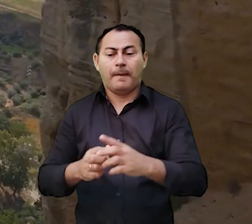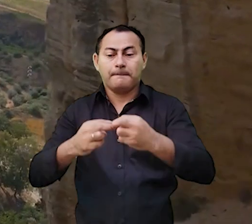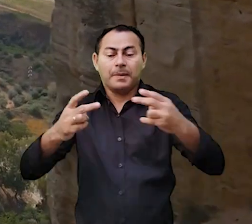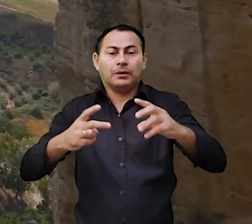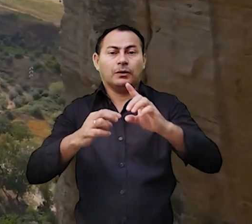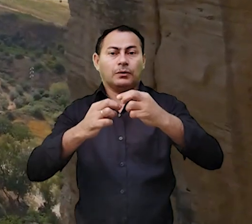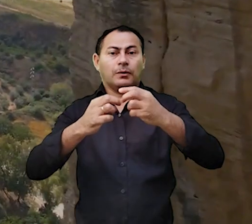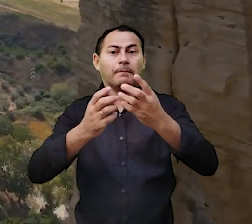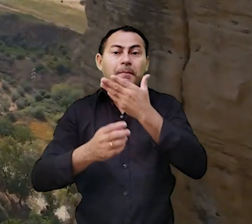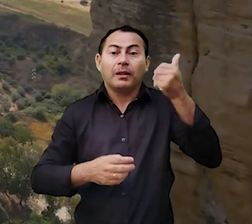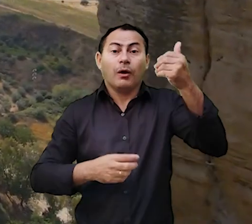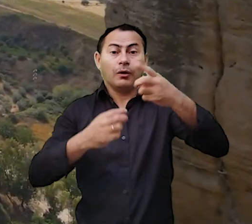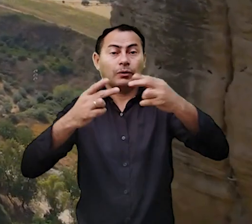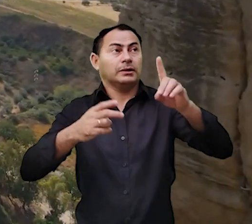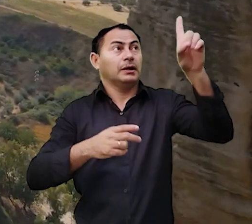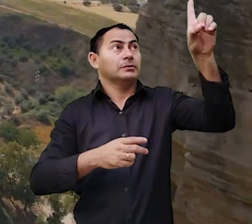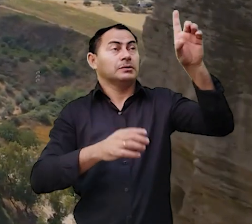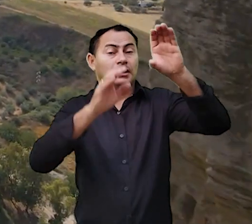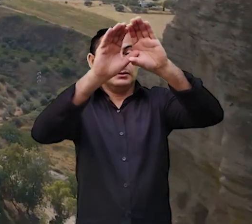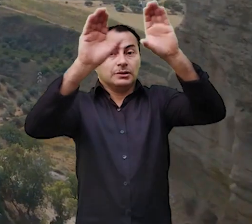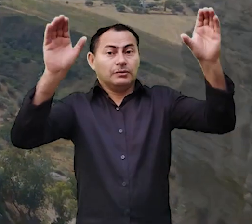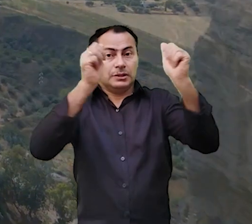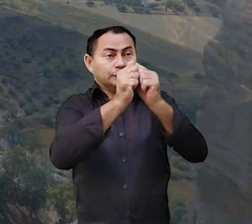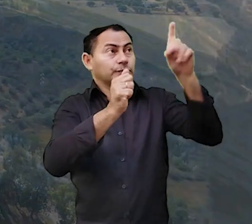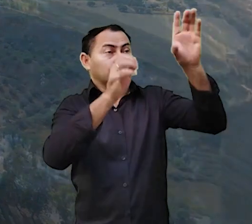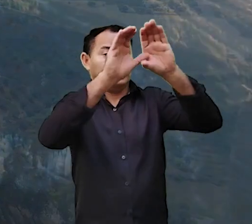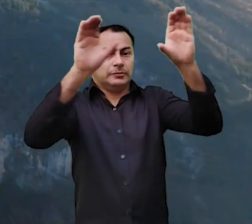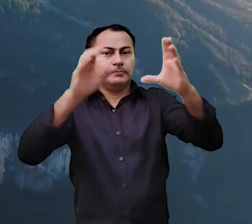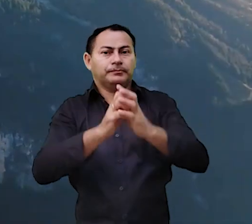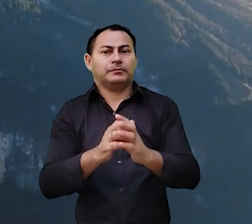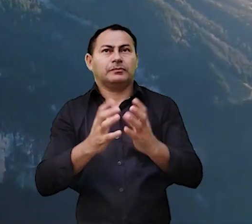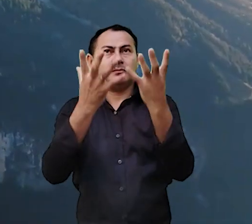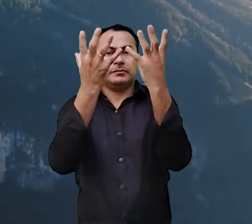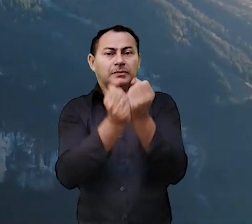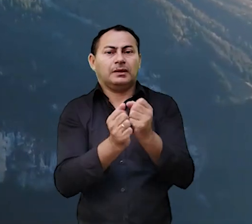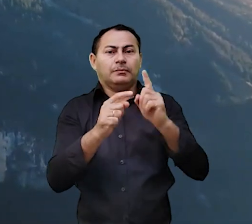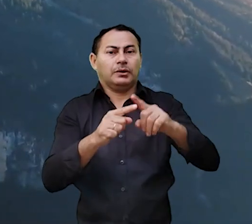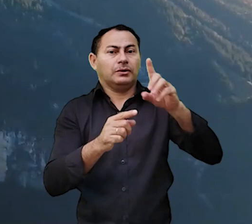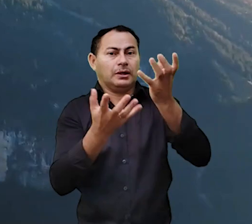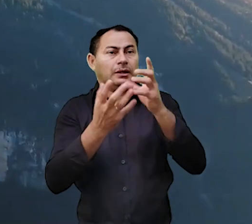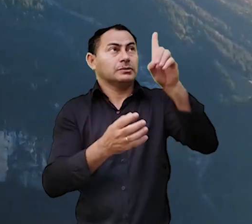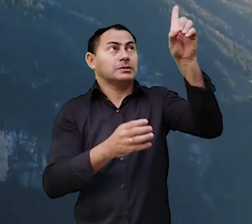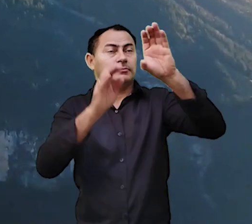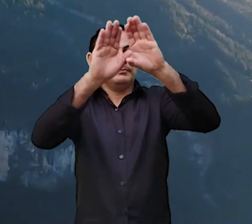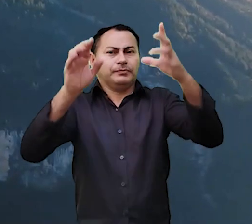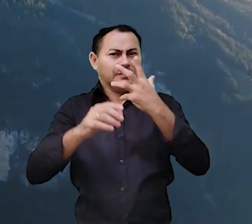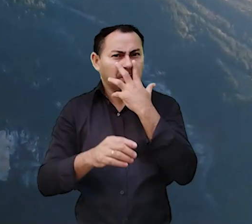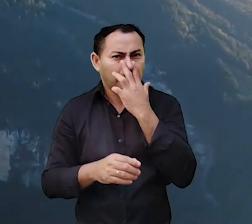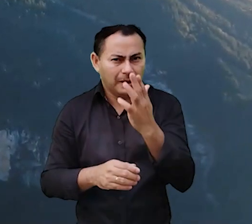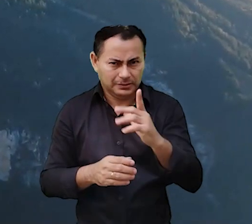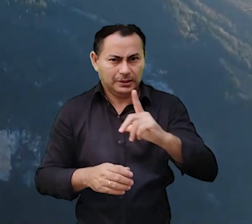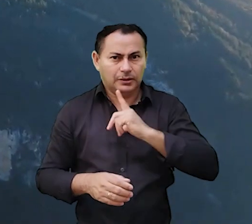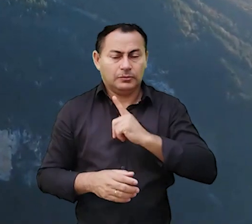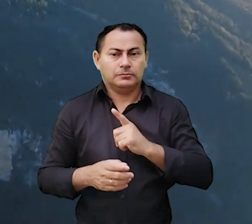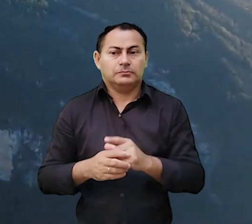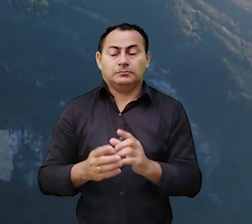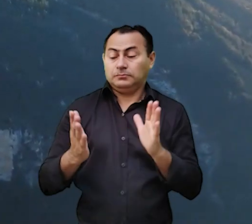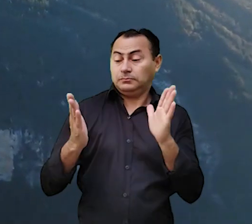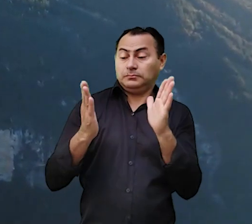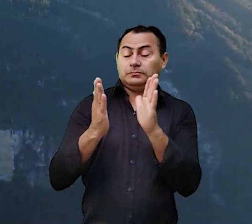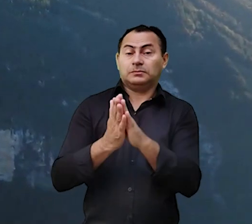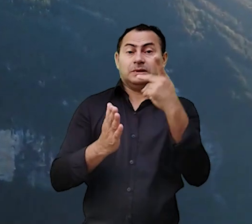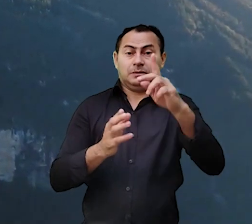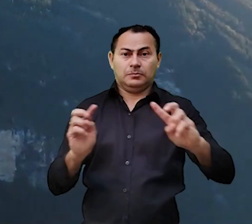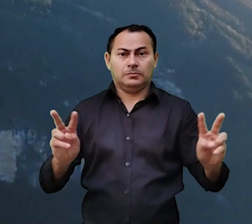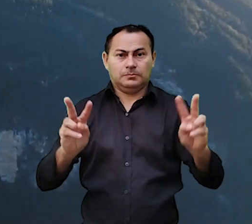do céu é poder estar com Deus. Para ele, o céu é céu, porque Deus está lá. Você não acha que terá um grande